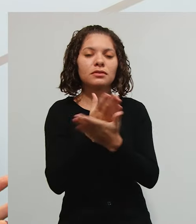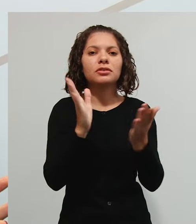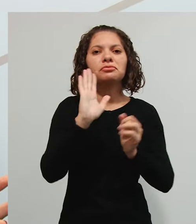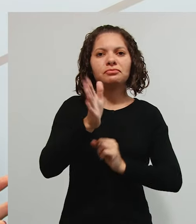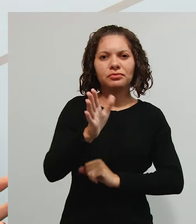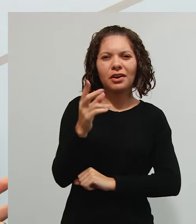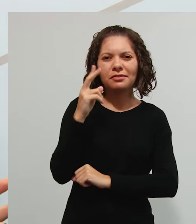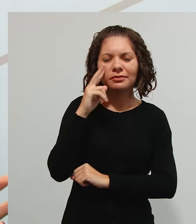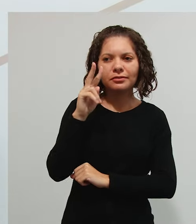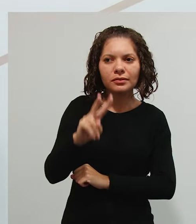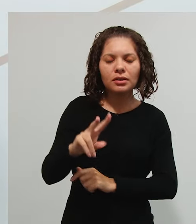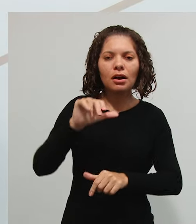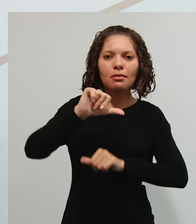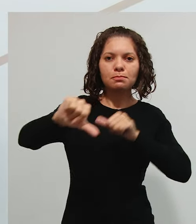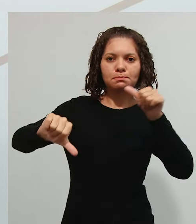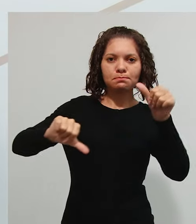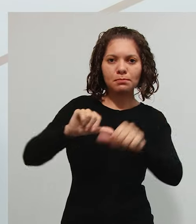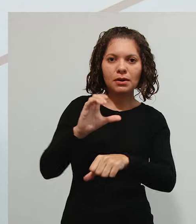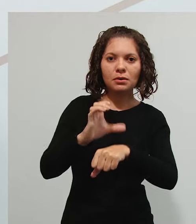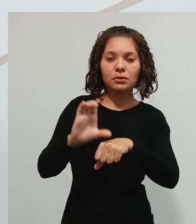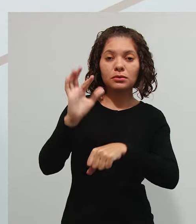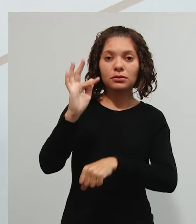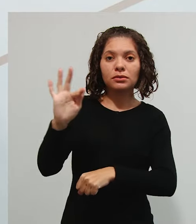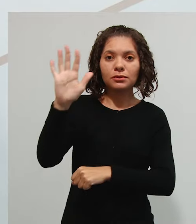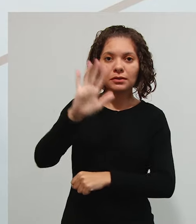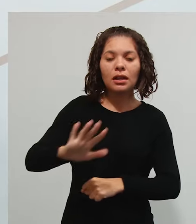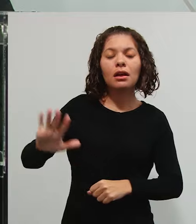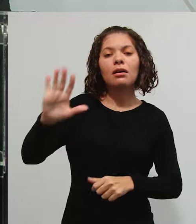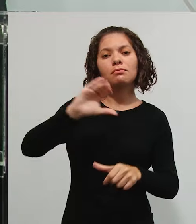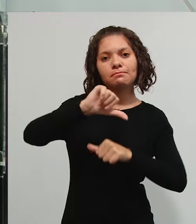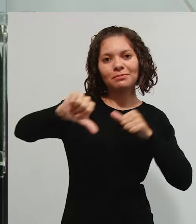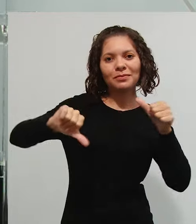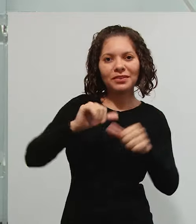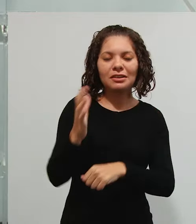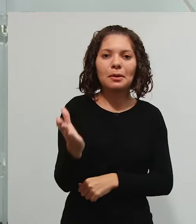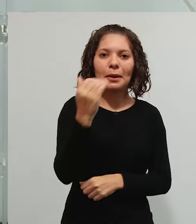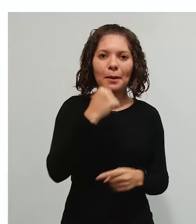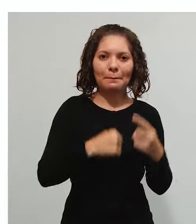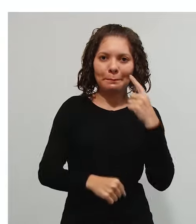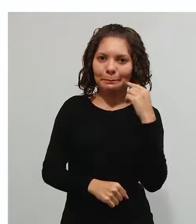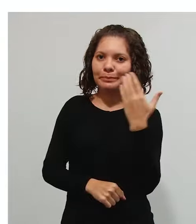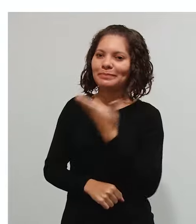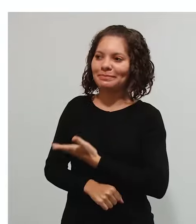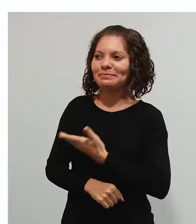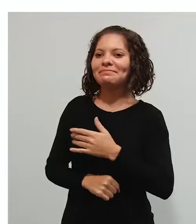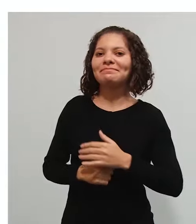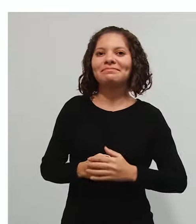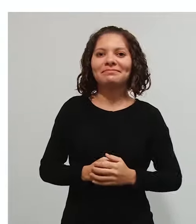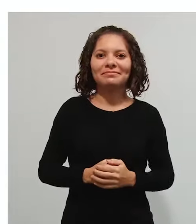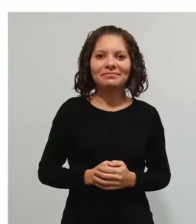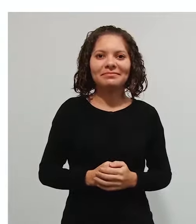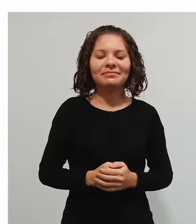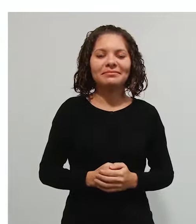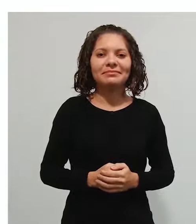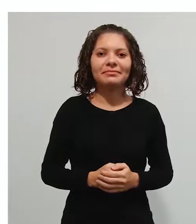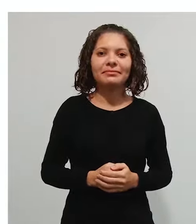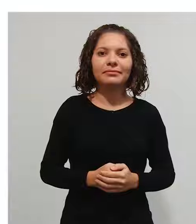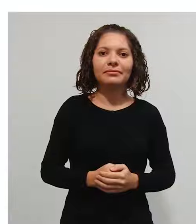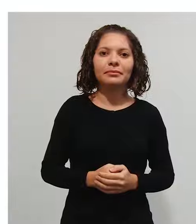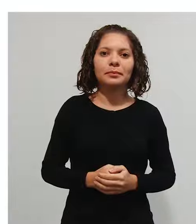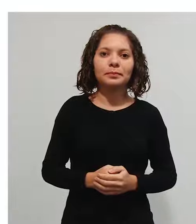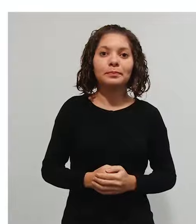promovidas na Constituição Federal pela reforma tributária vamos lá deem uma olhada com carinho ó então